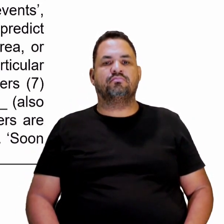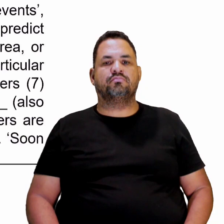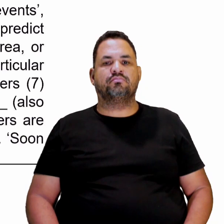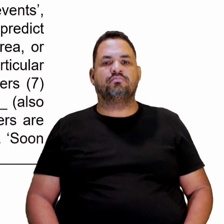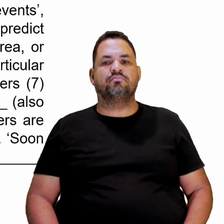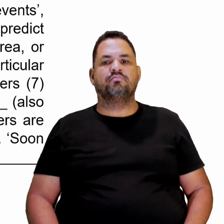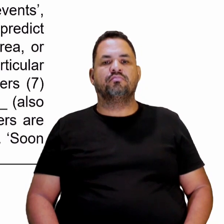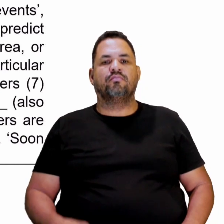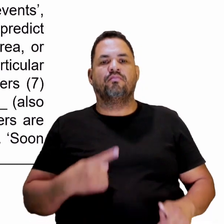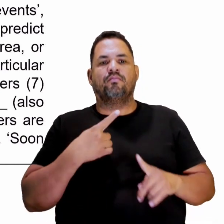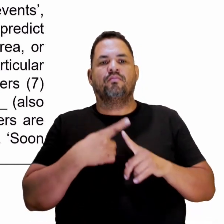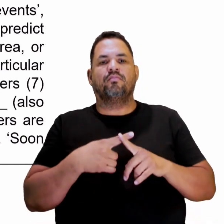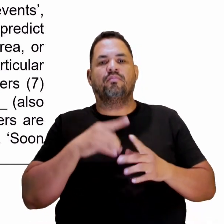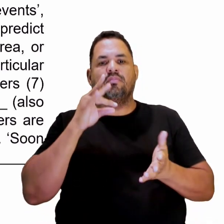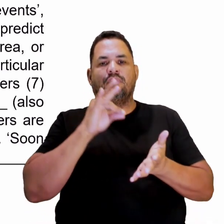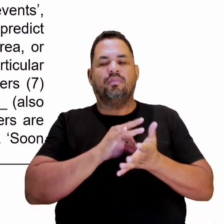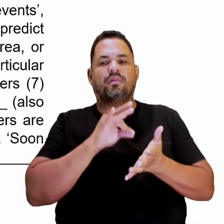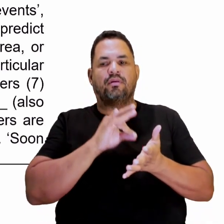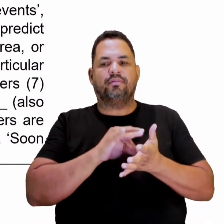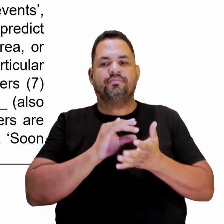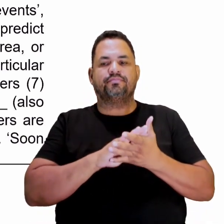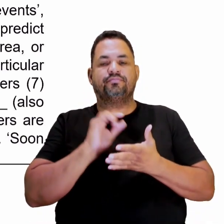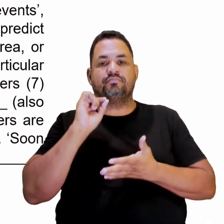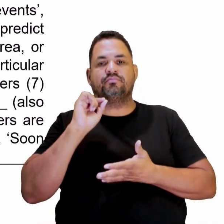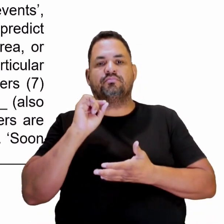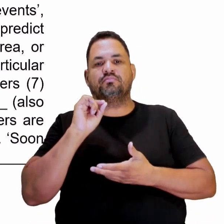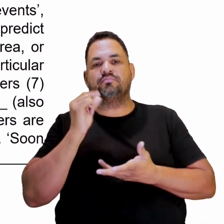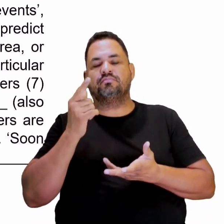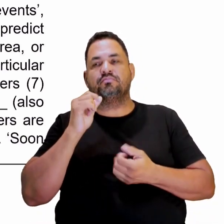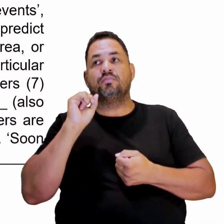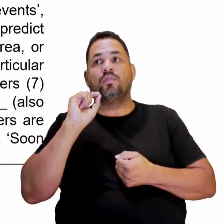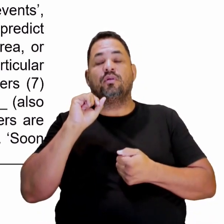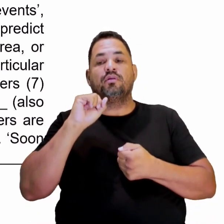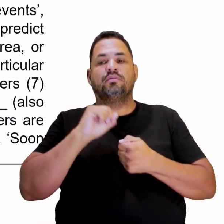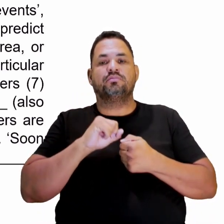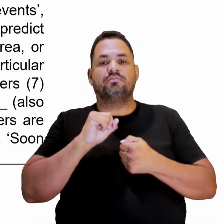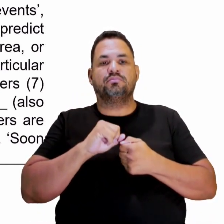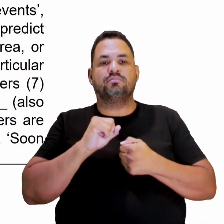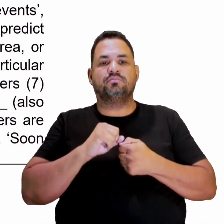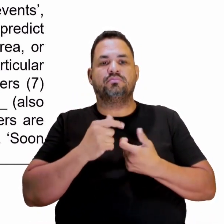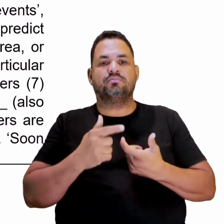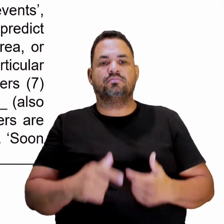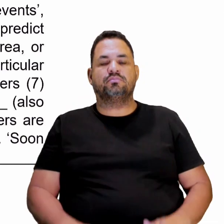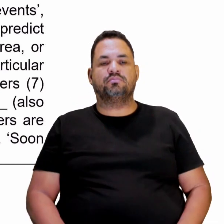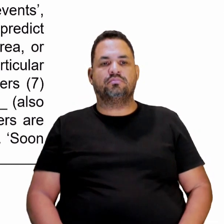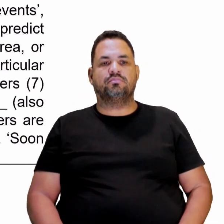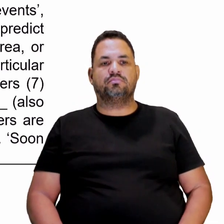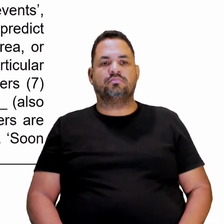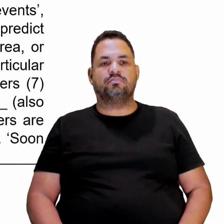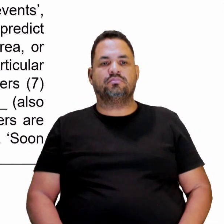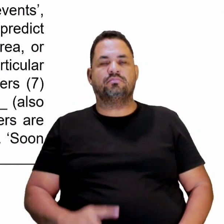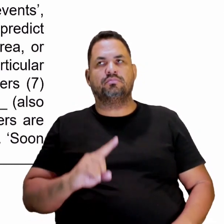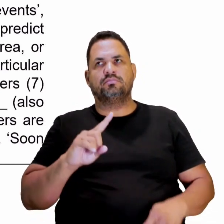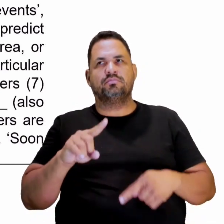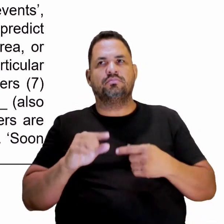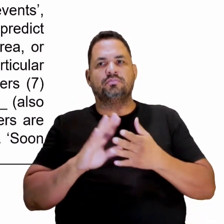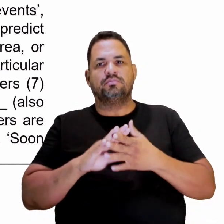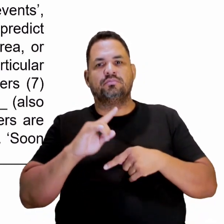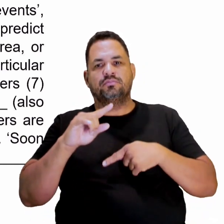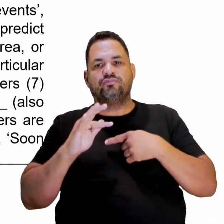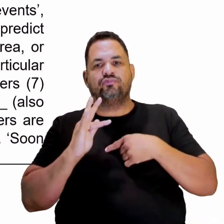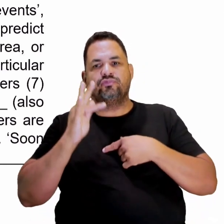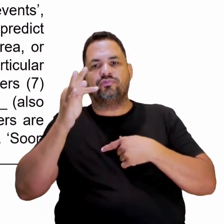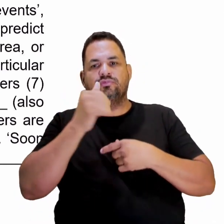will do, porque é uma afirmação. O que exatamente você fará in 10 years time, daqui a 10